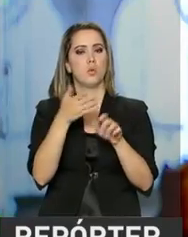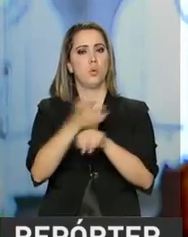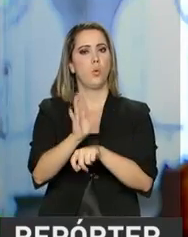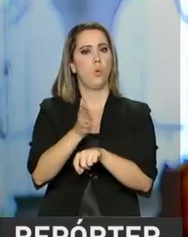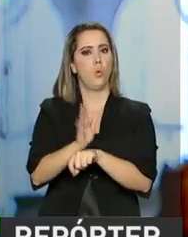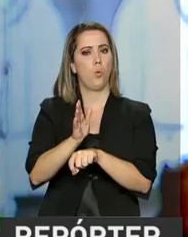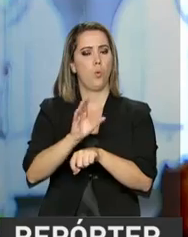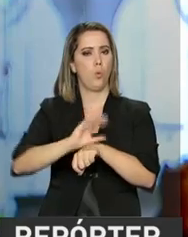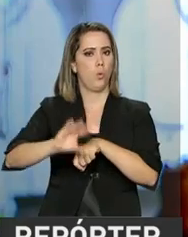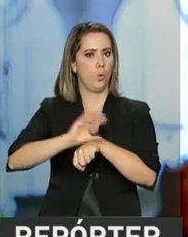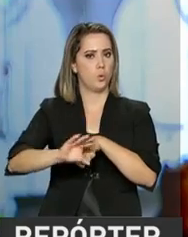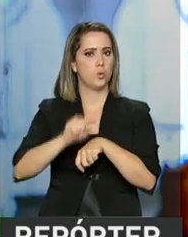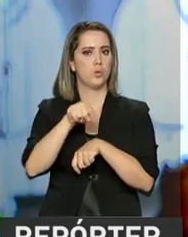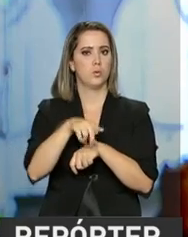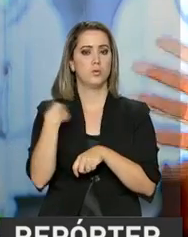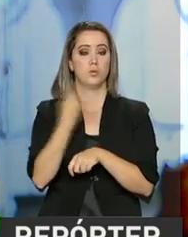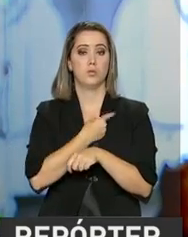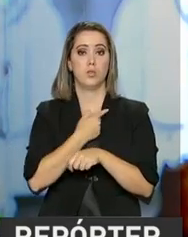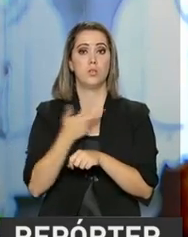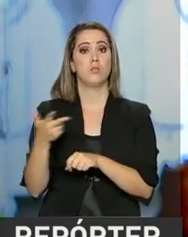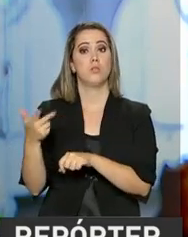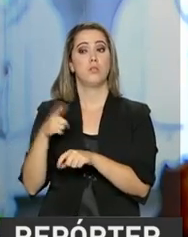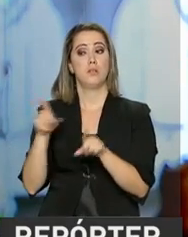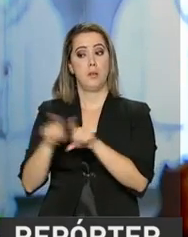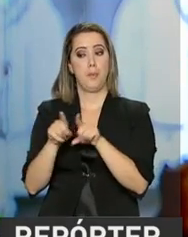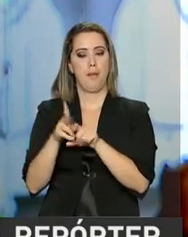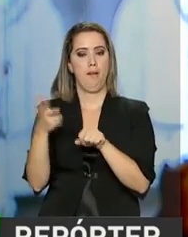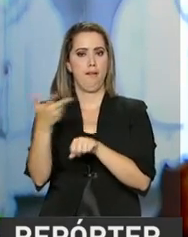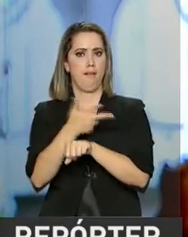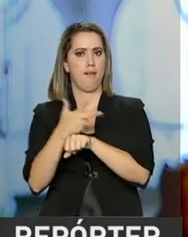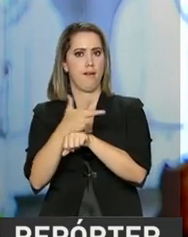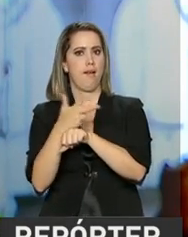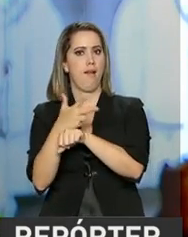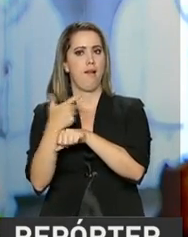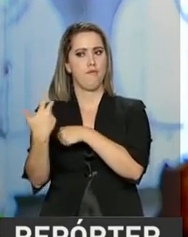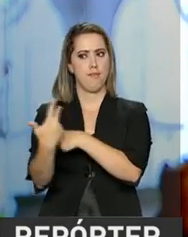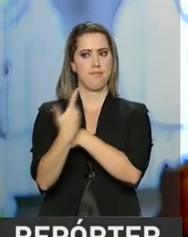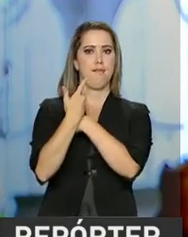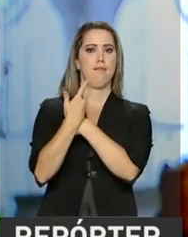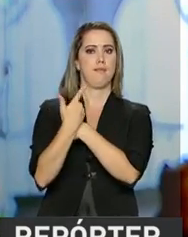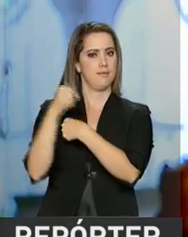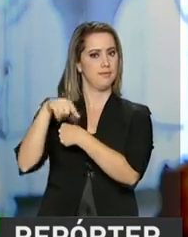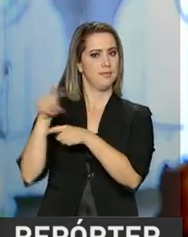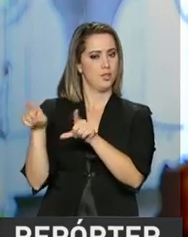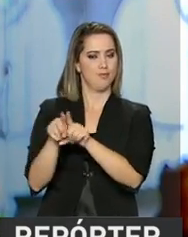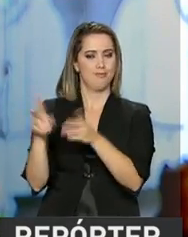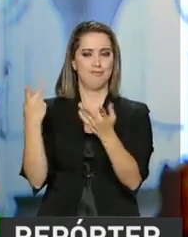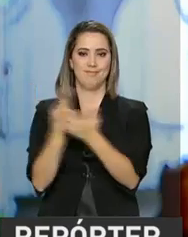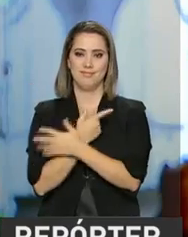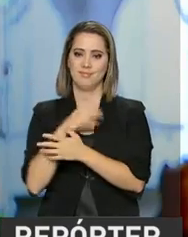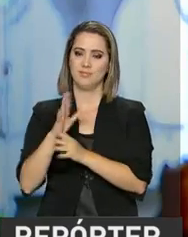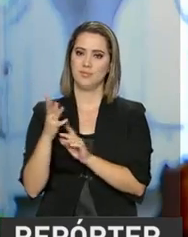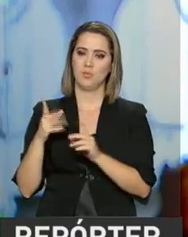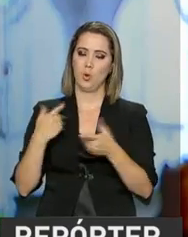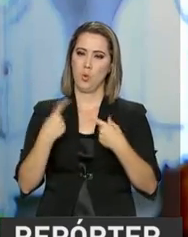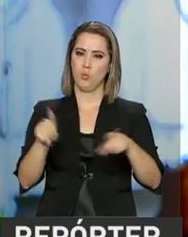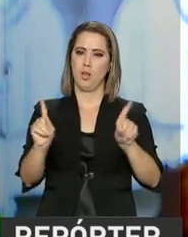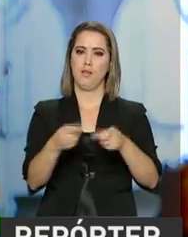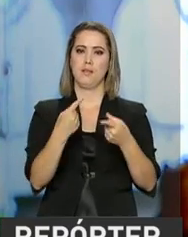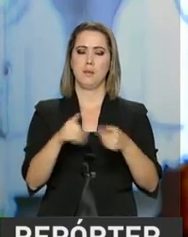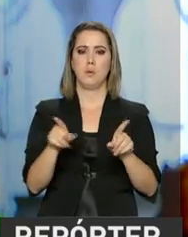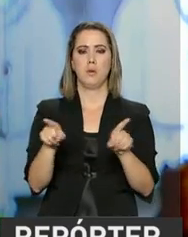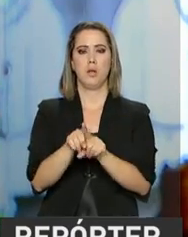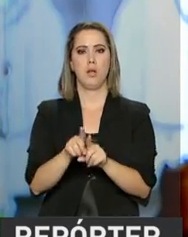A gente também grava, né? Nós temos um estúdio aqui que a gente registra também o que as bandas de pífano,